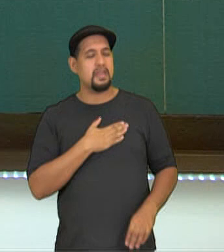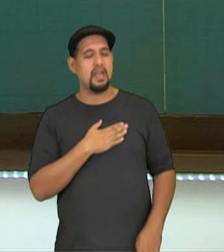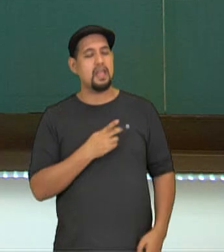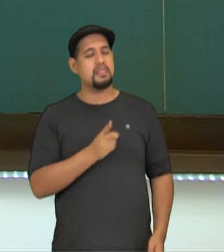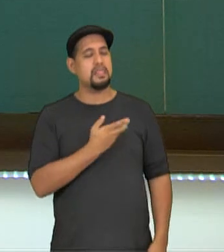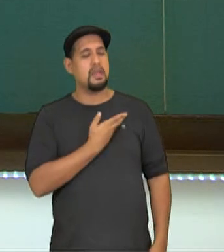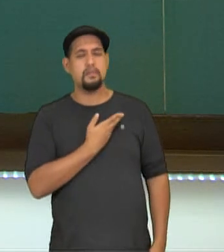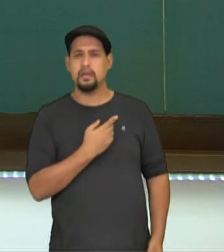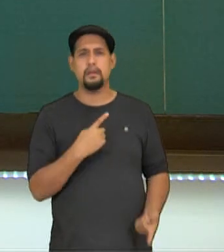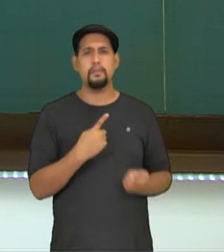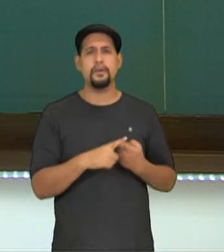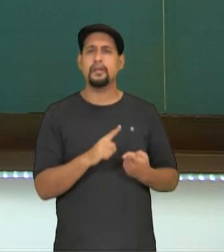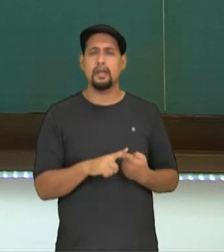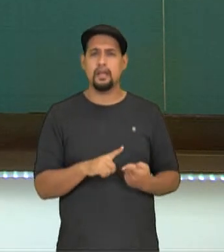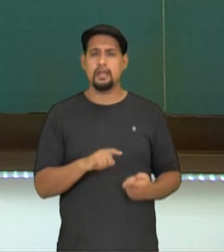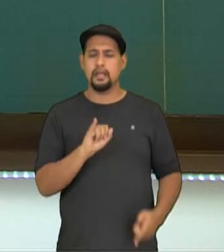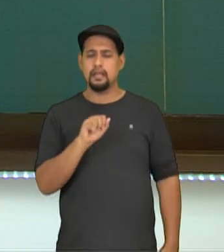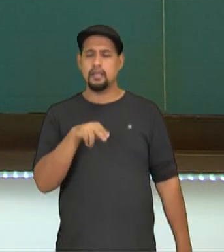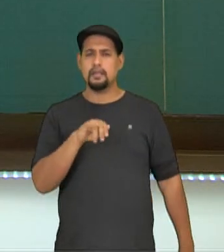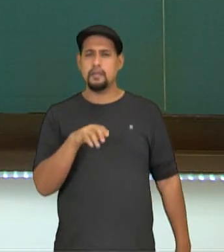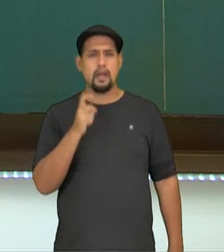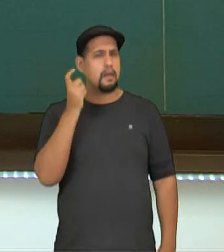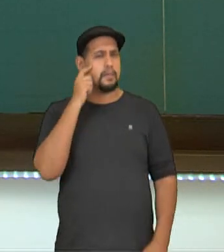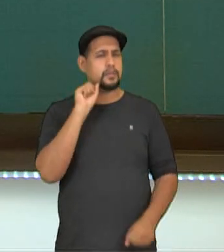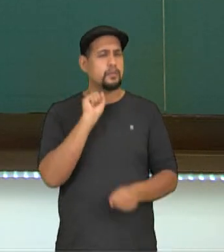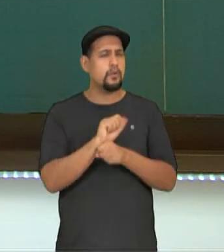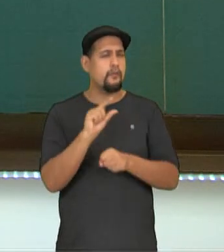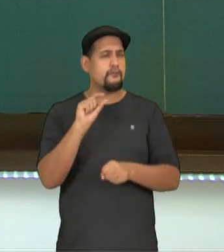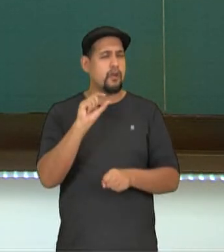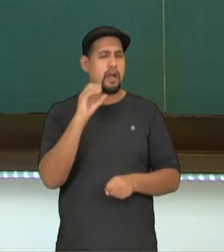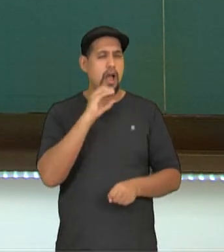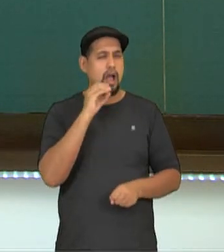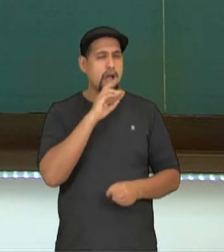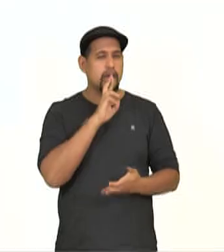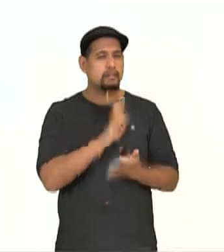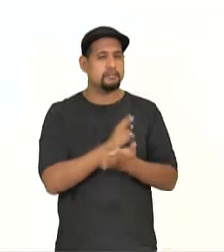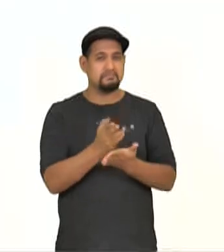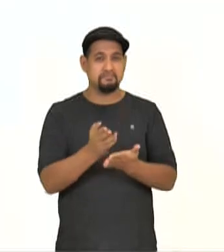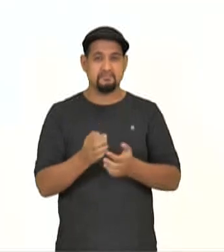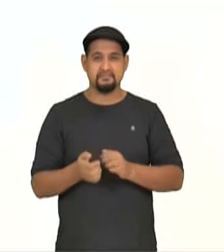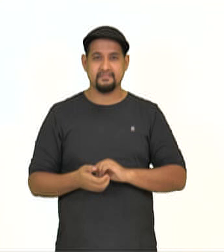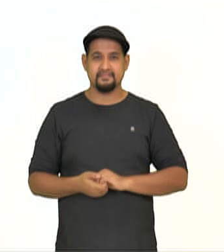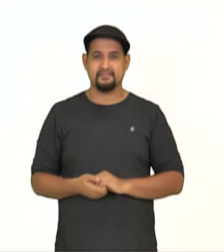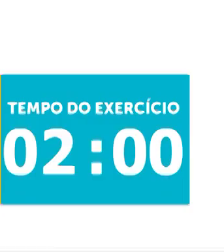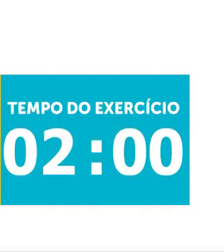será que ele a chama de inimiga? Pensa um pouquinho aí que eu volto já já com a resposta.